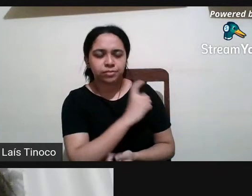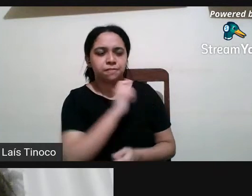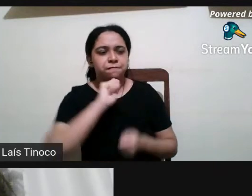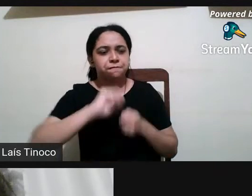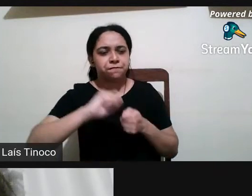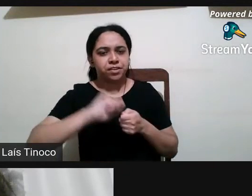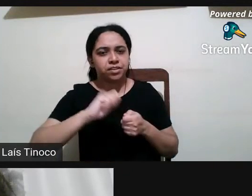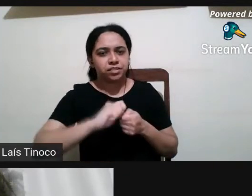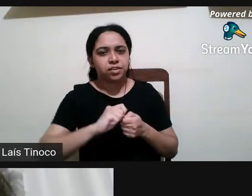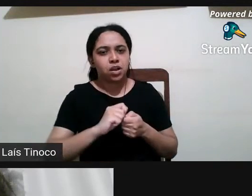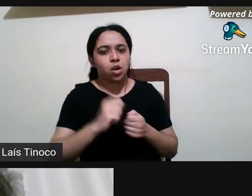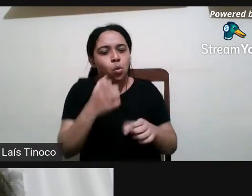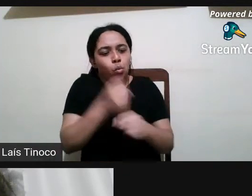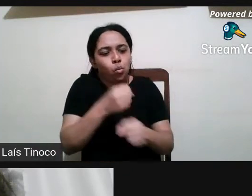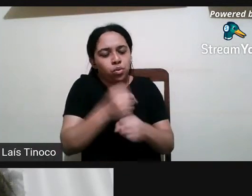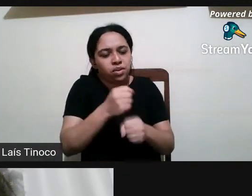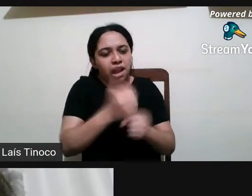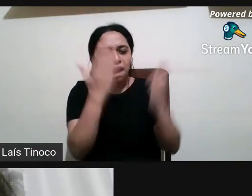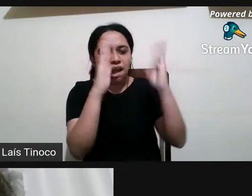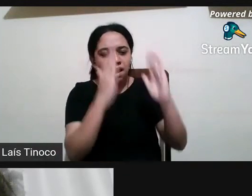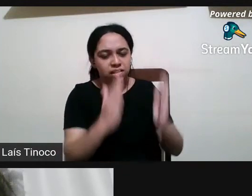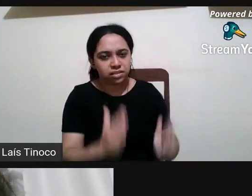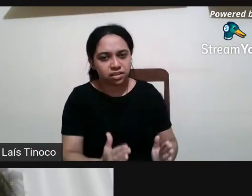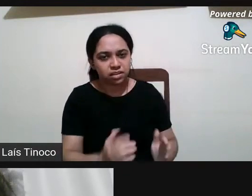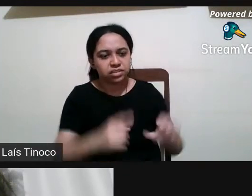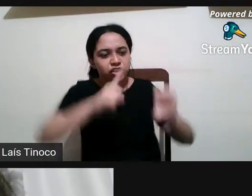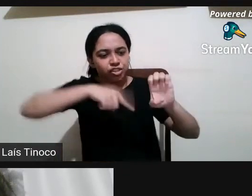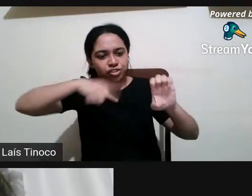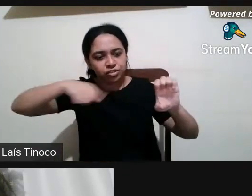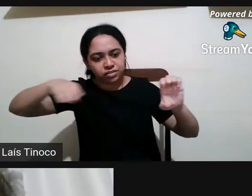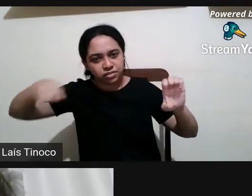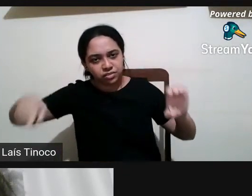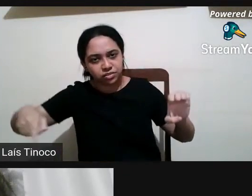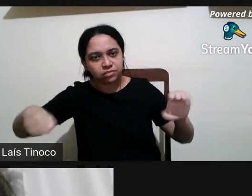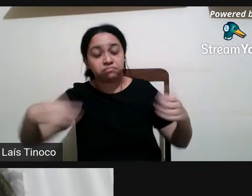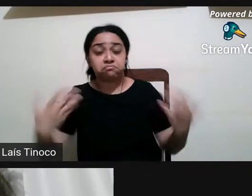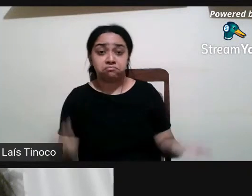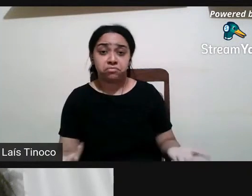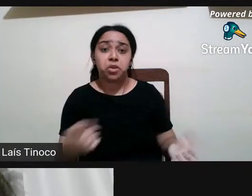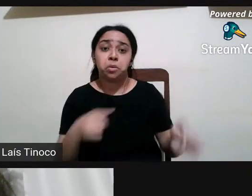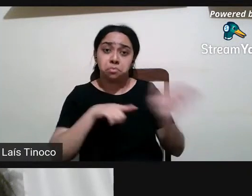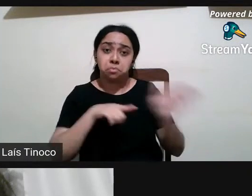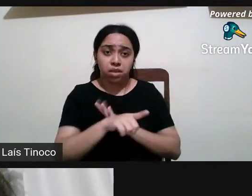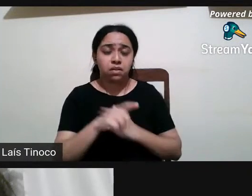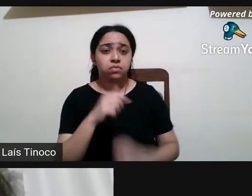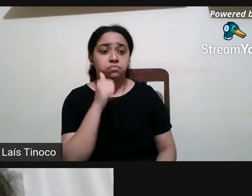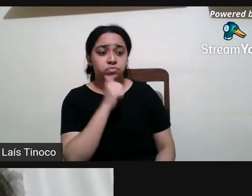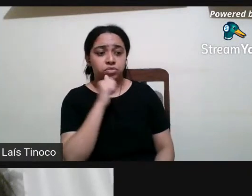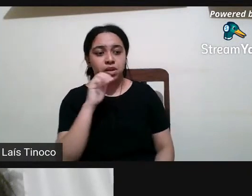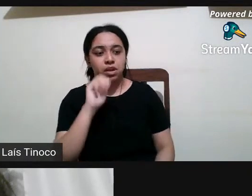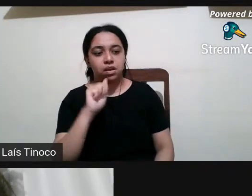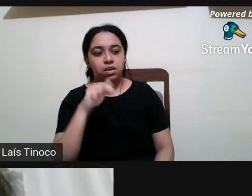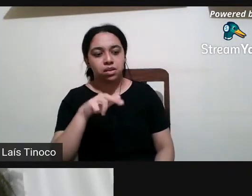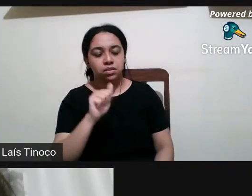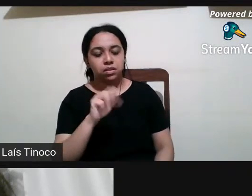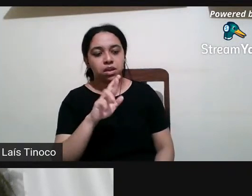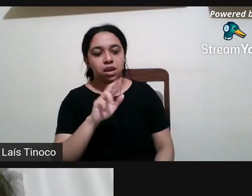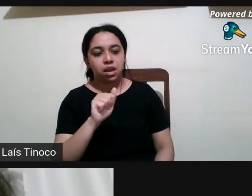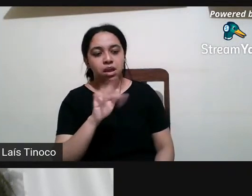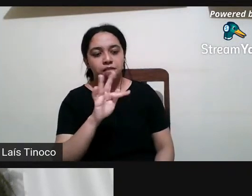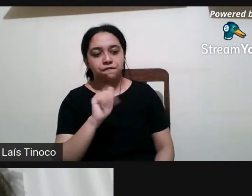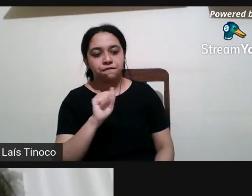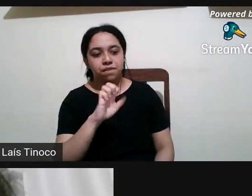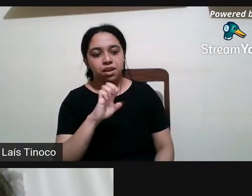essa quantificação e as análises estatísticas. Então, tem a pergunta da Ana Rafaela Rodrigues,